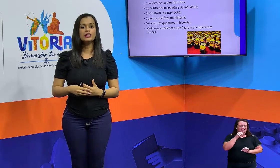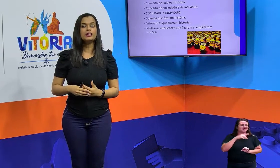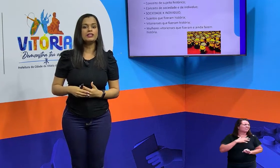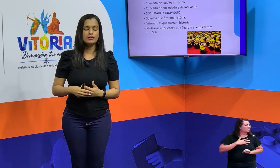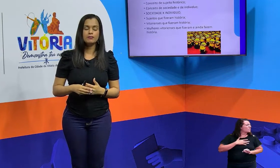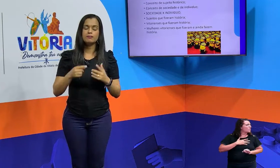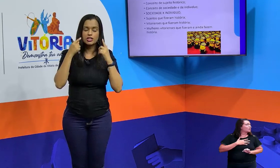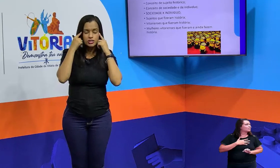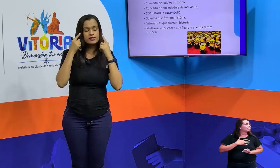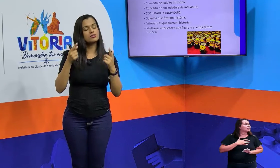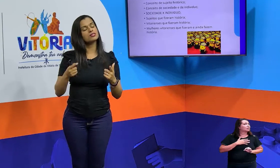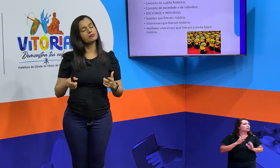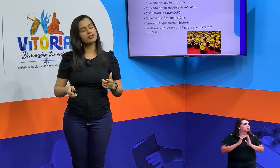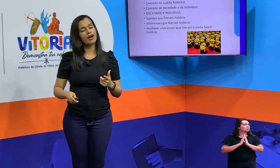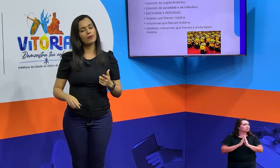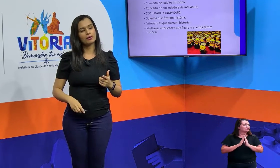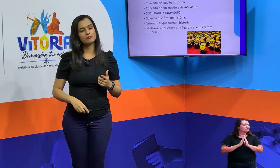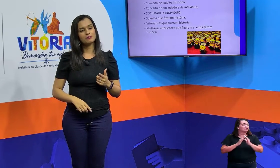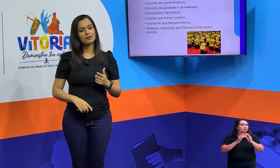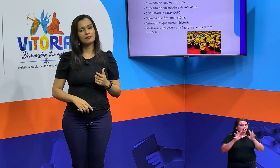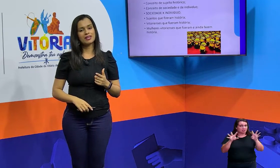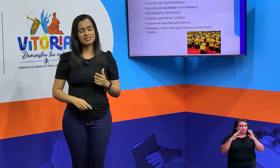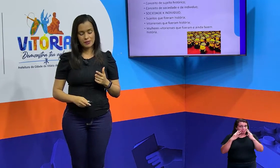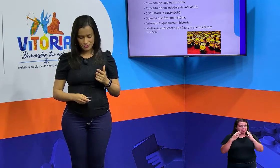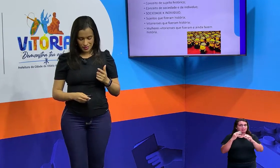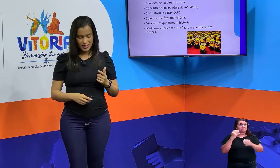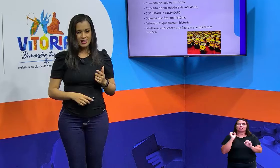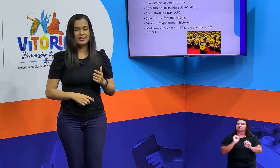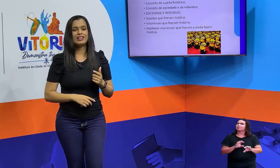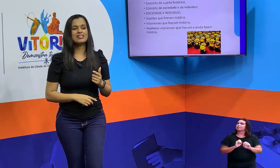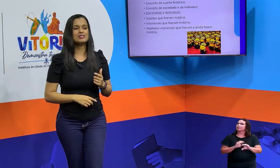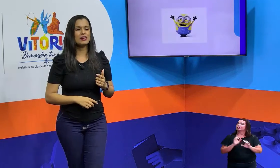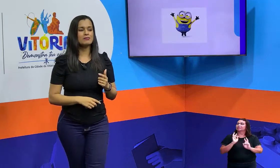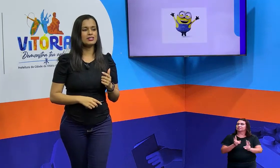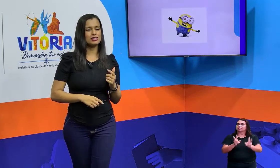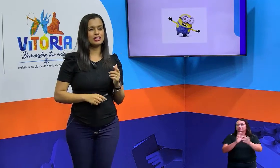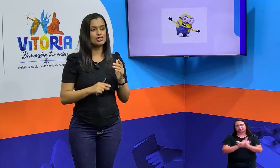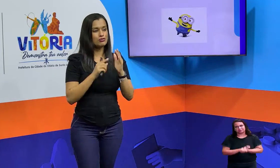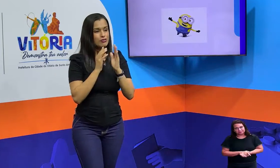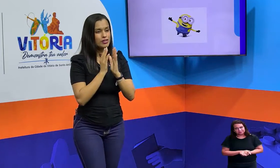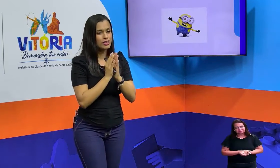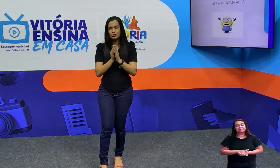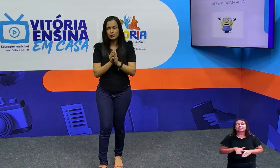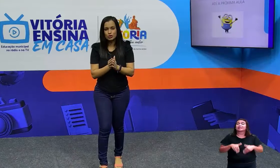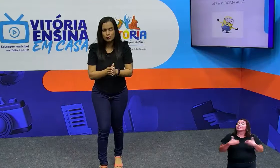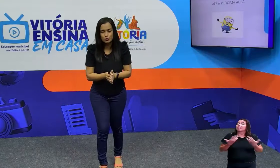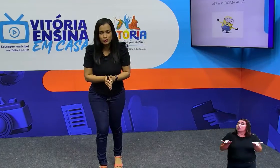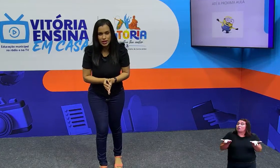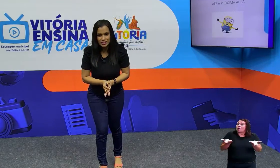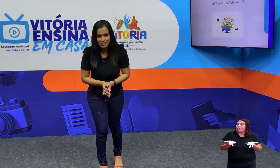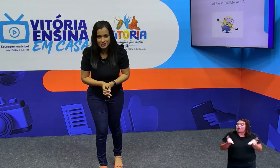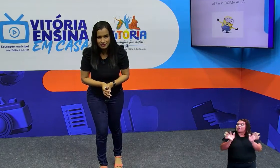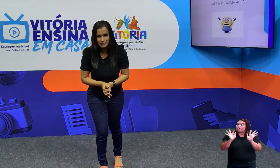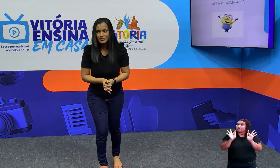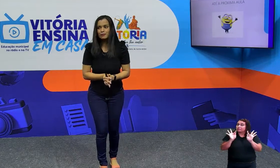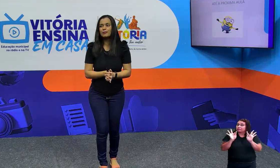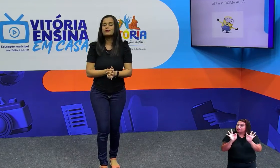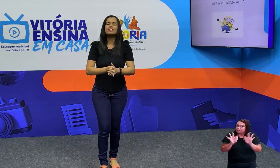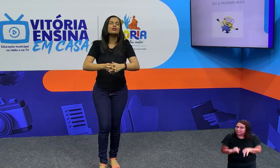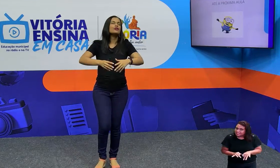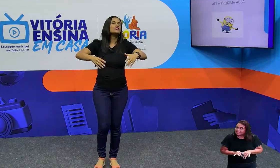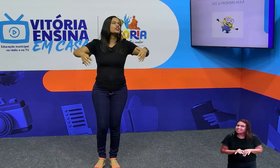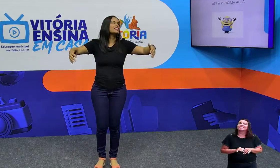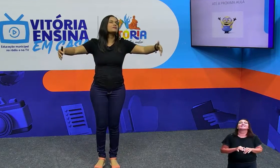bom? E preste atenção sempre na aula, beleza? E é isso aí, minha gente, a gente vai ficando hoje por aqui, tá